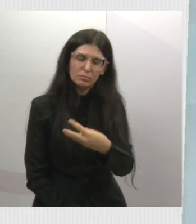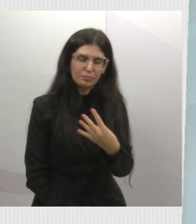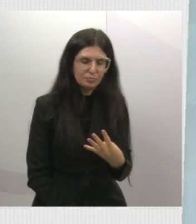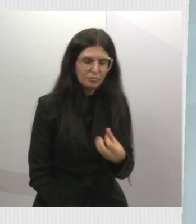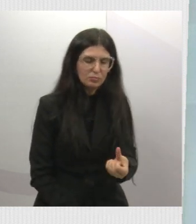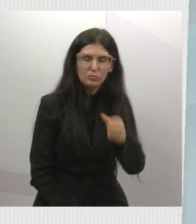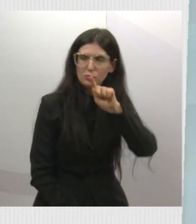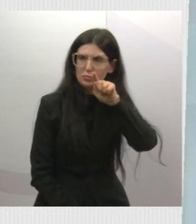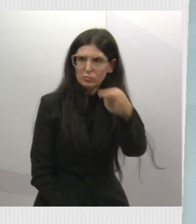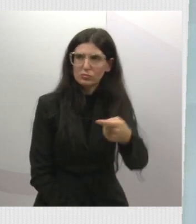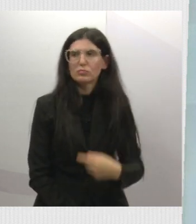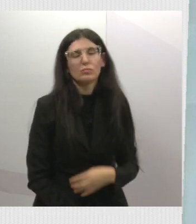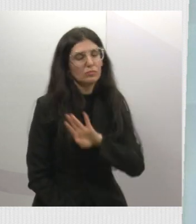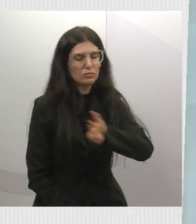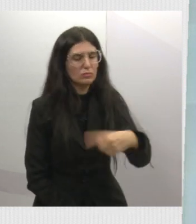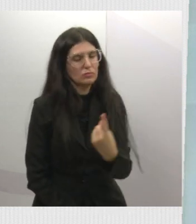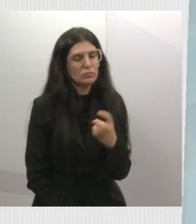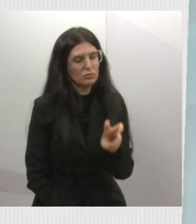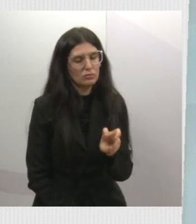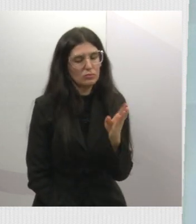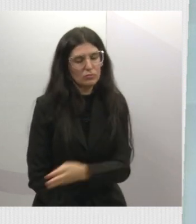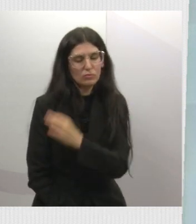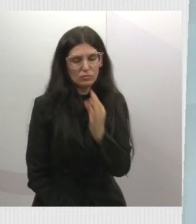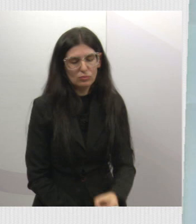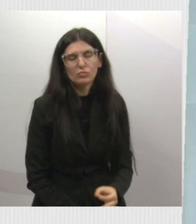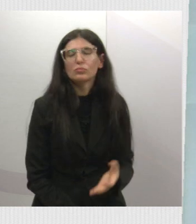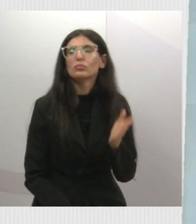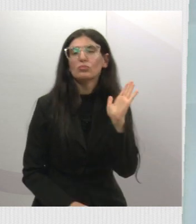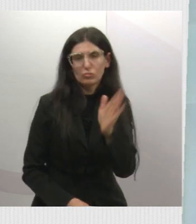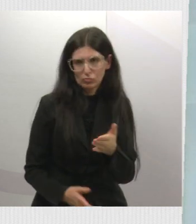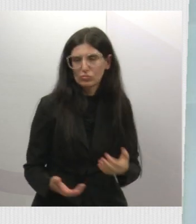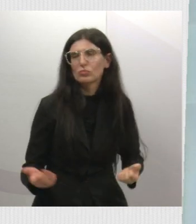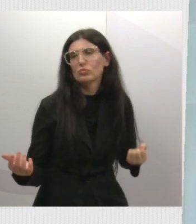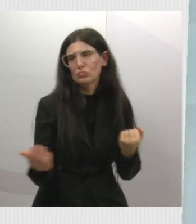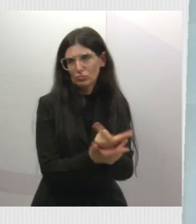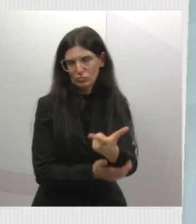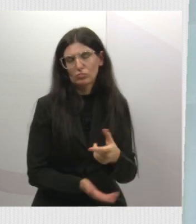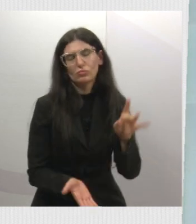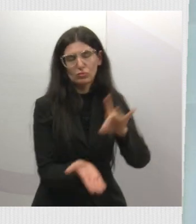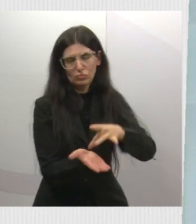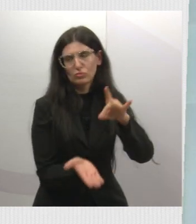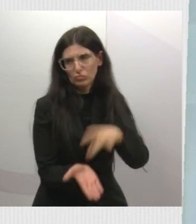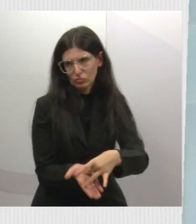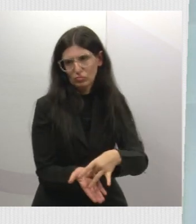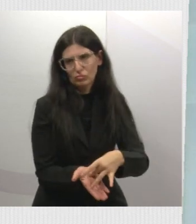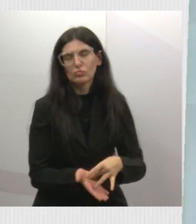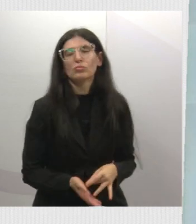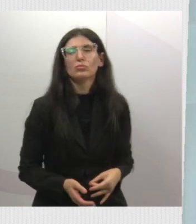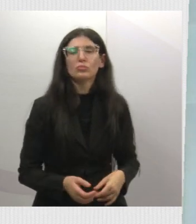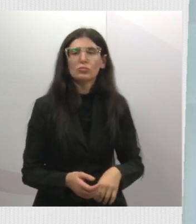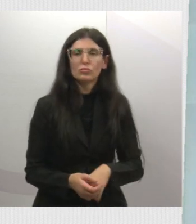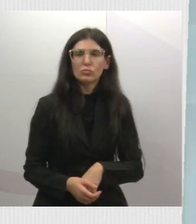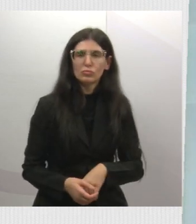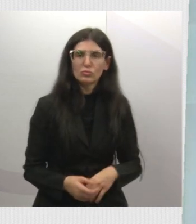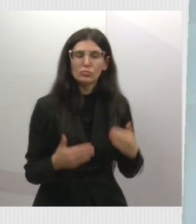31.346.000, que é os 15%, e foi aplicado, pago efetivamente, no primeiro quadrimestre,